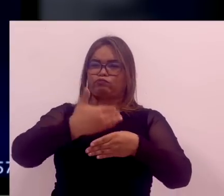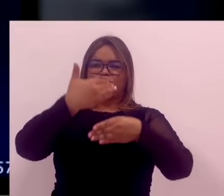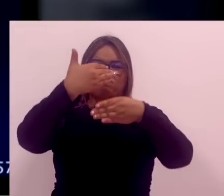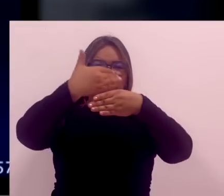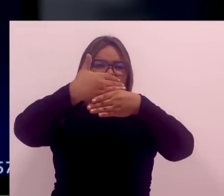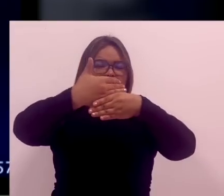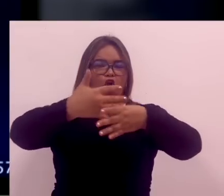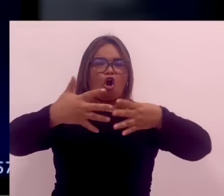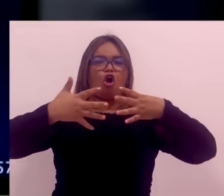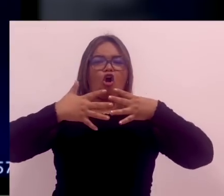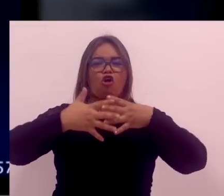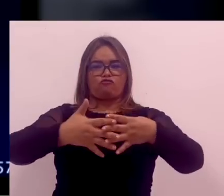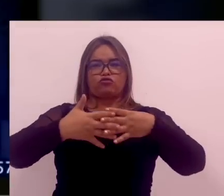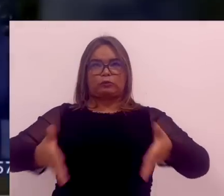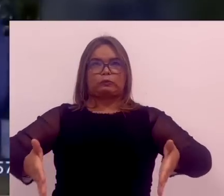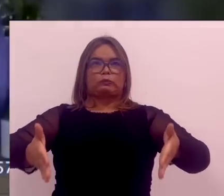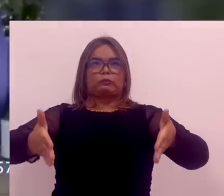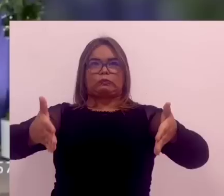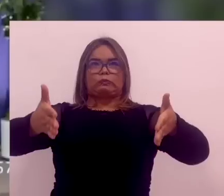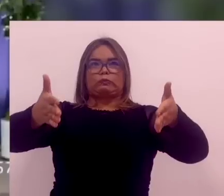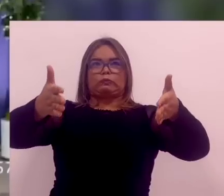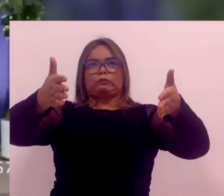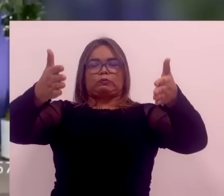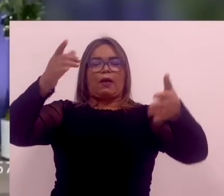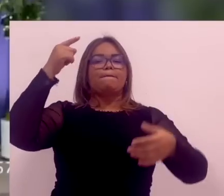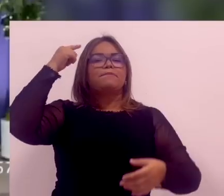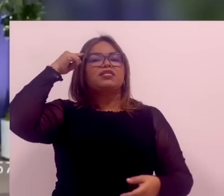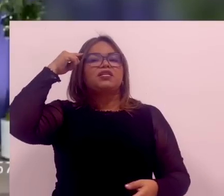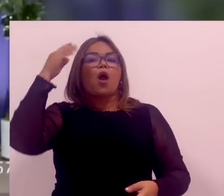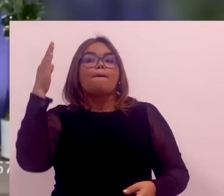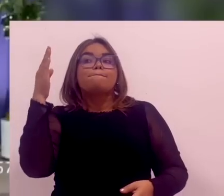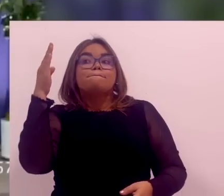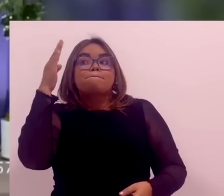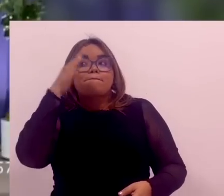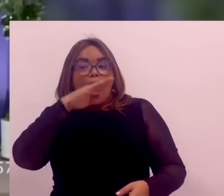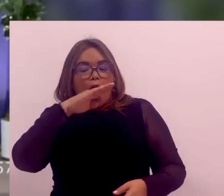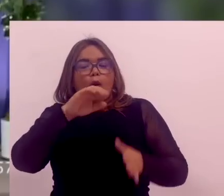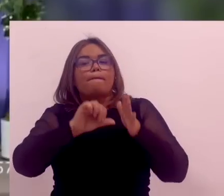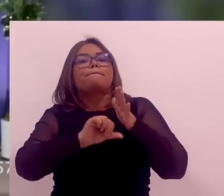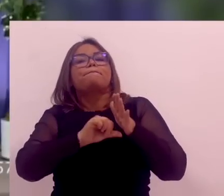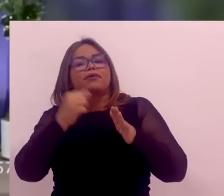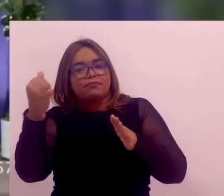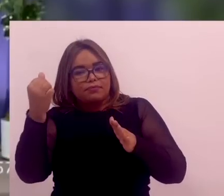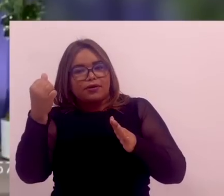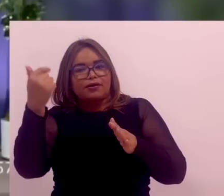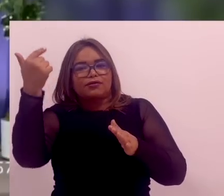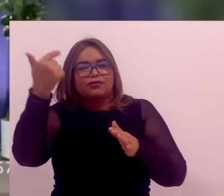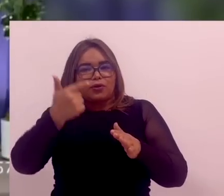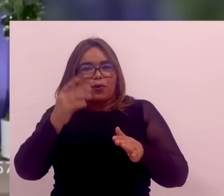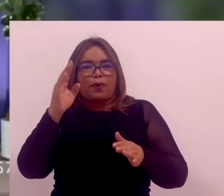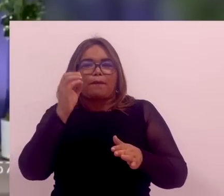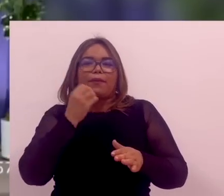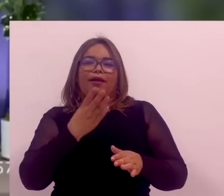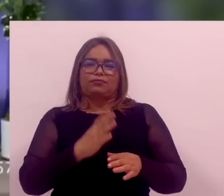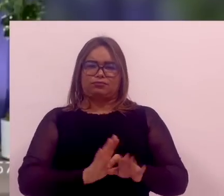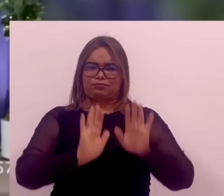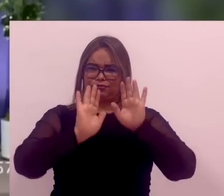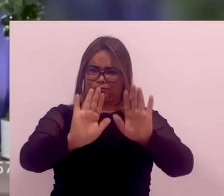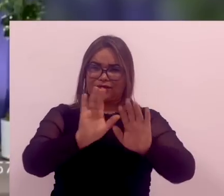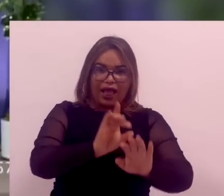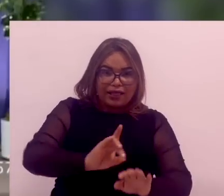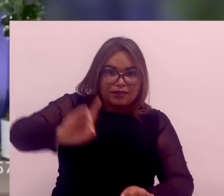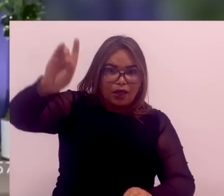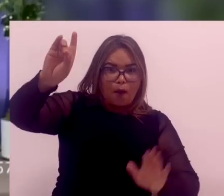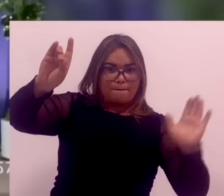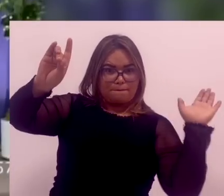de confusão. Do mal vem o bem. Ahá! Então Deus era mau quando ele confundiu